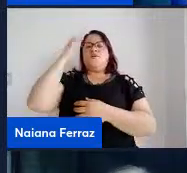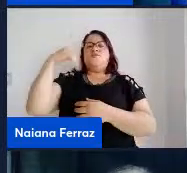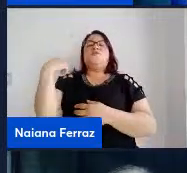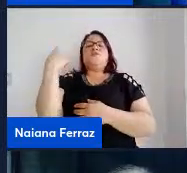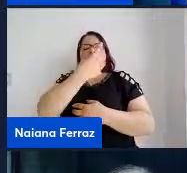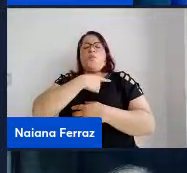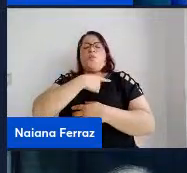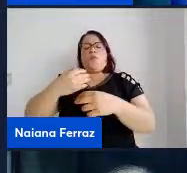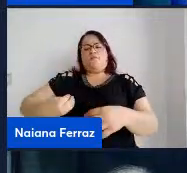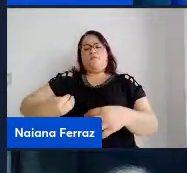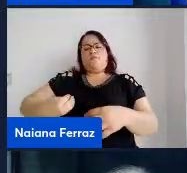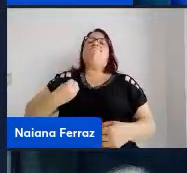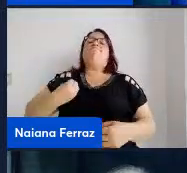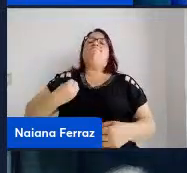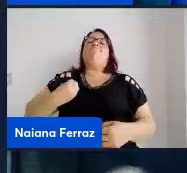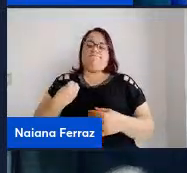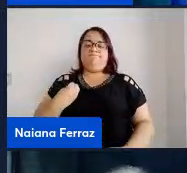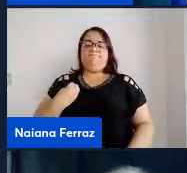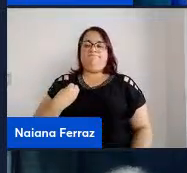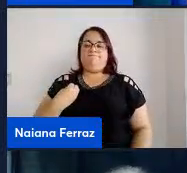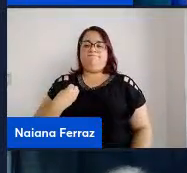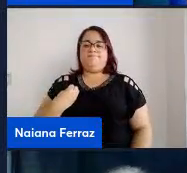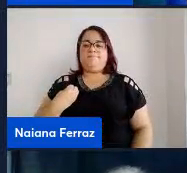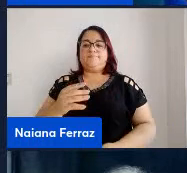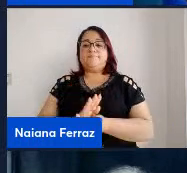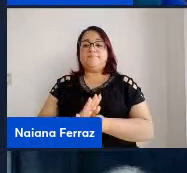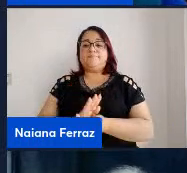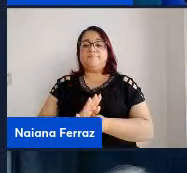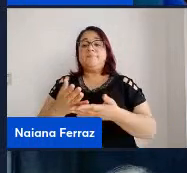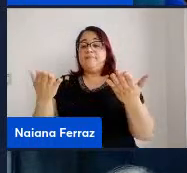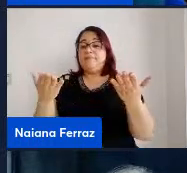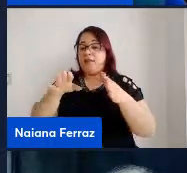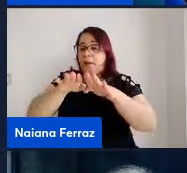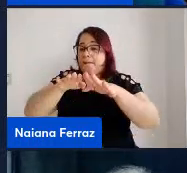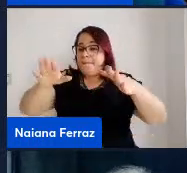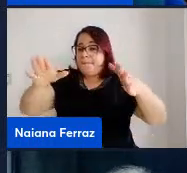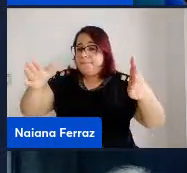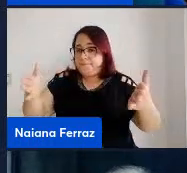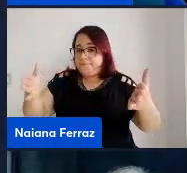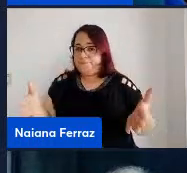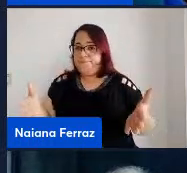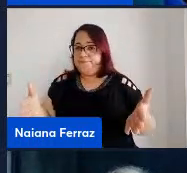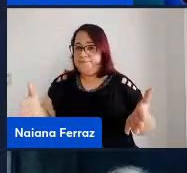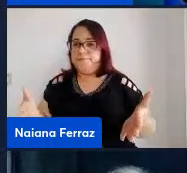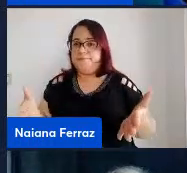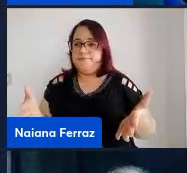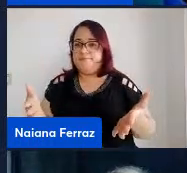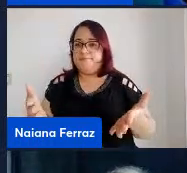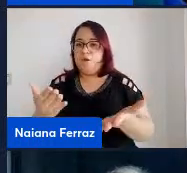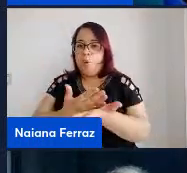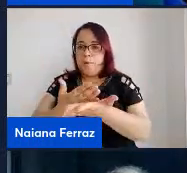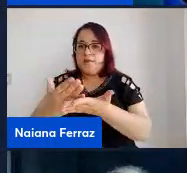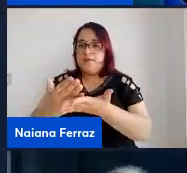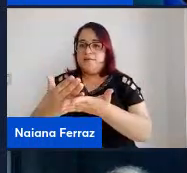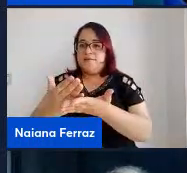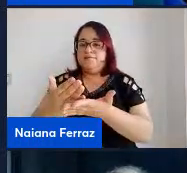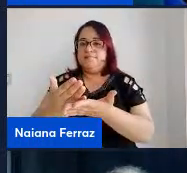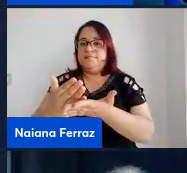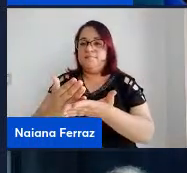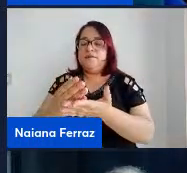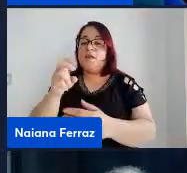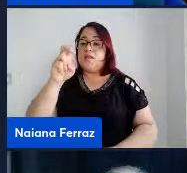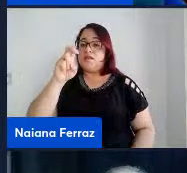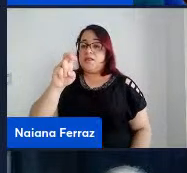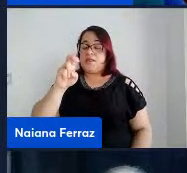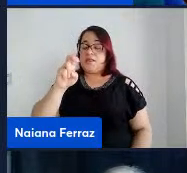Nesta mesa, então, iniciando agora diretamente, estão 5 palestrantes. É uma mesa